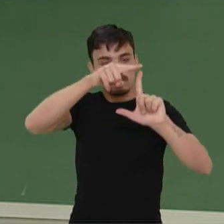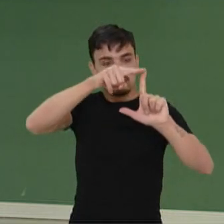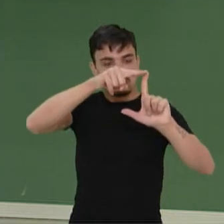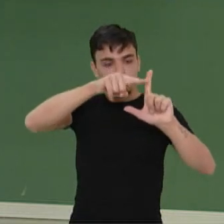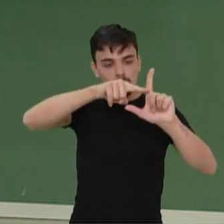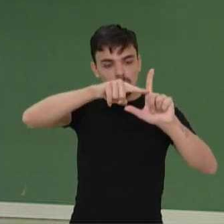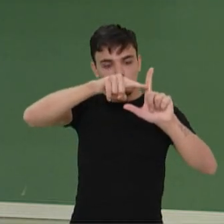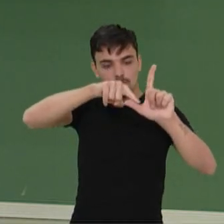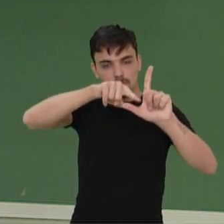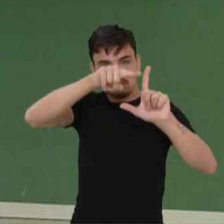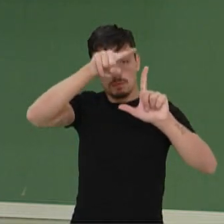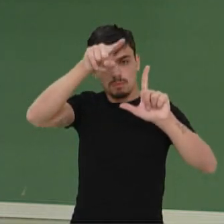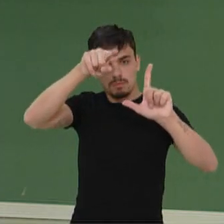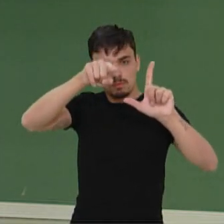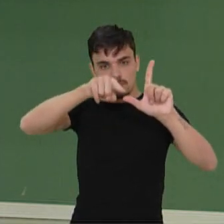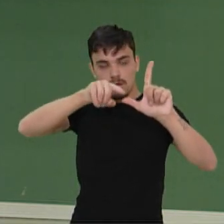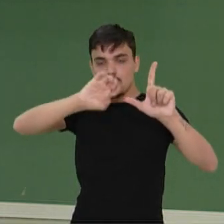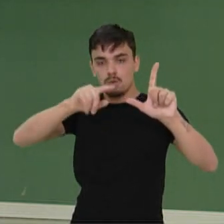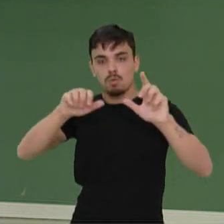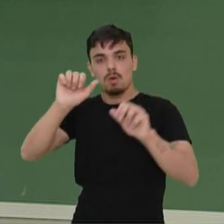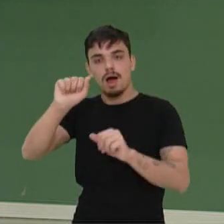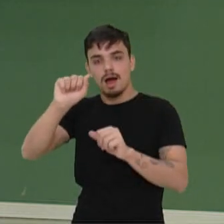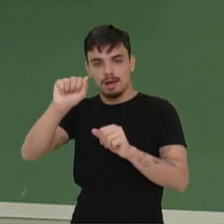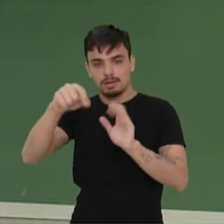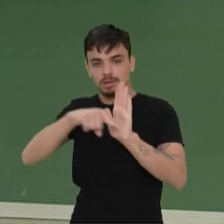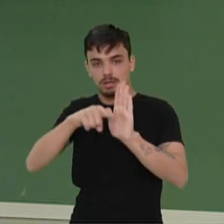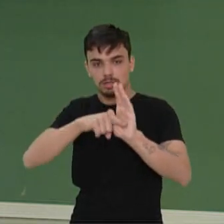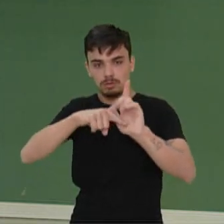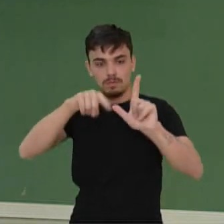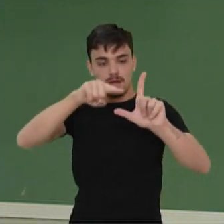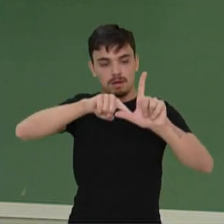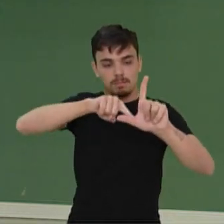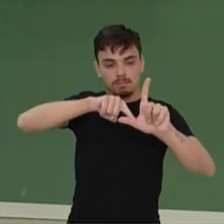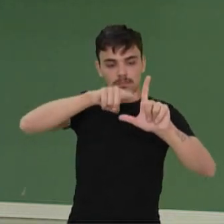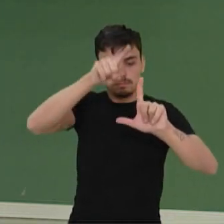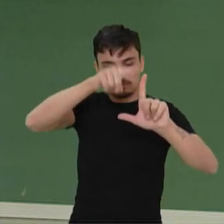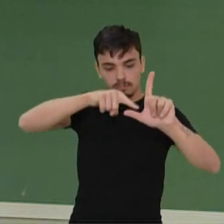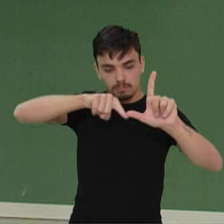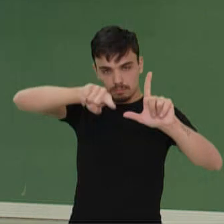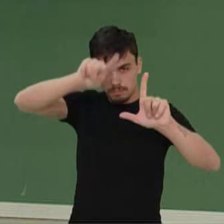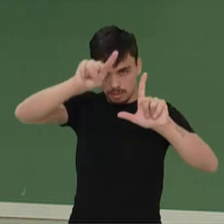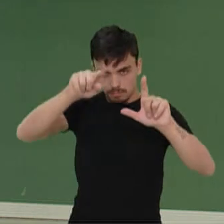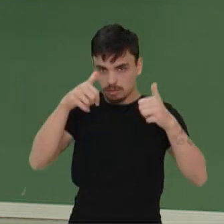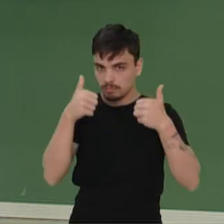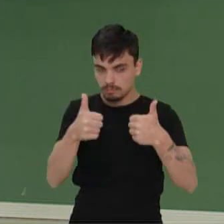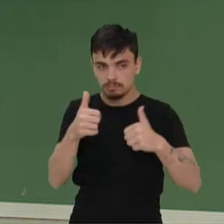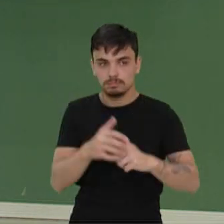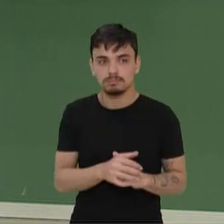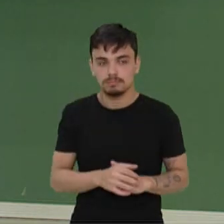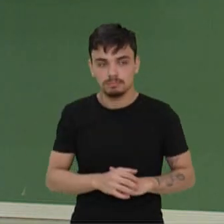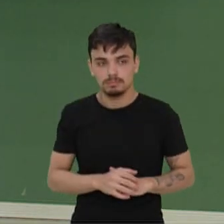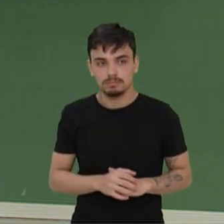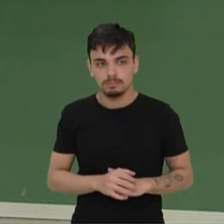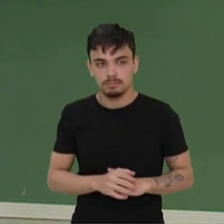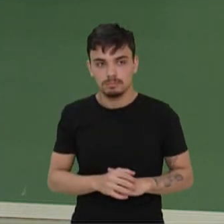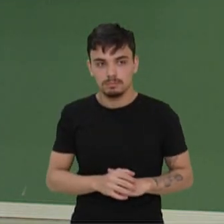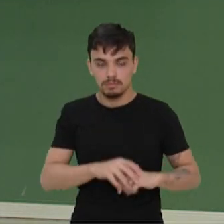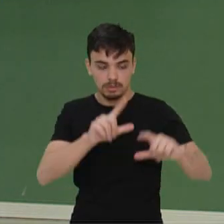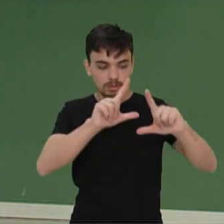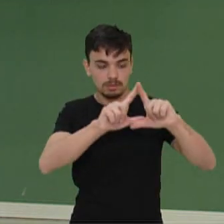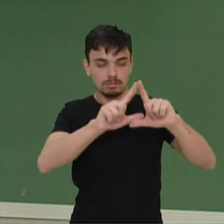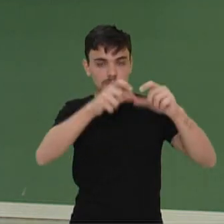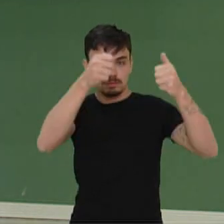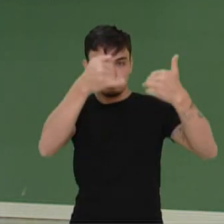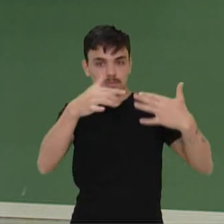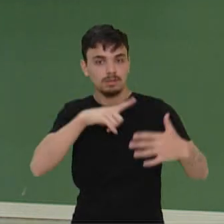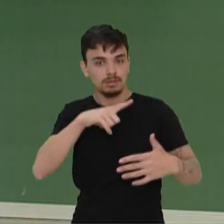Se o A for negativo, a concavidade é voltada para baixo. Beleza? Já o delta vai dizer para a gente se tem raiz ou não, raiz real ou não. E